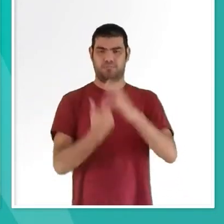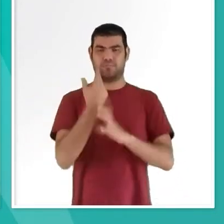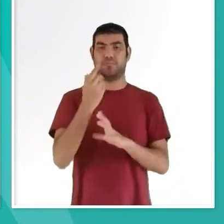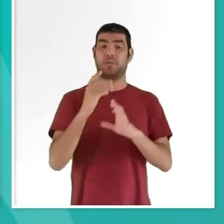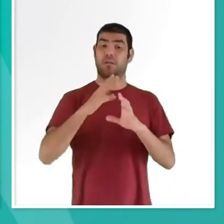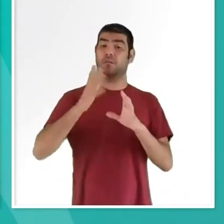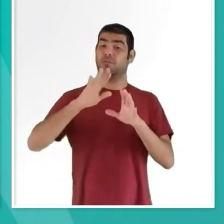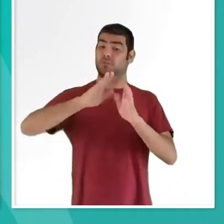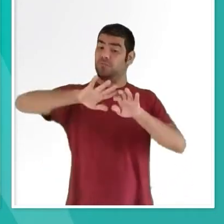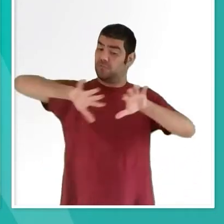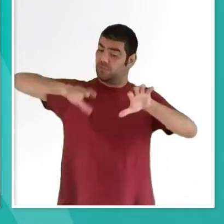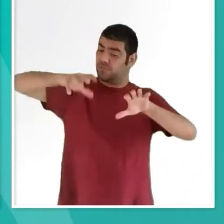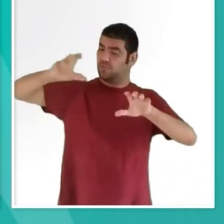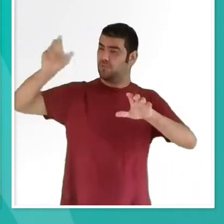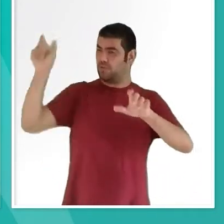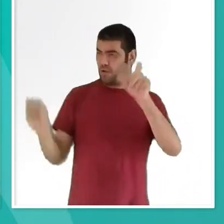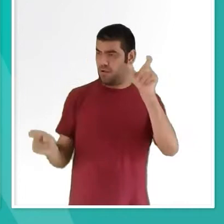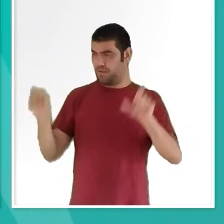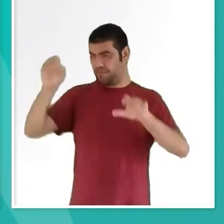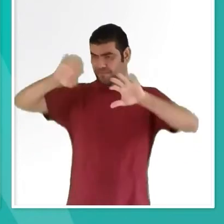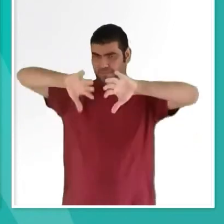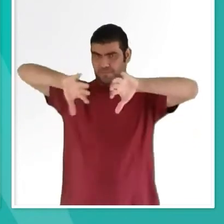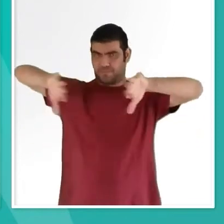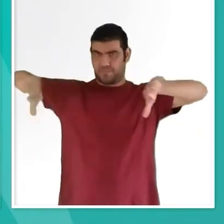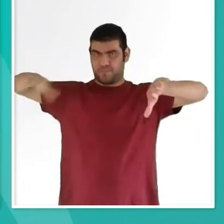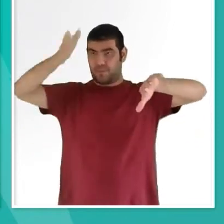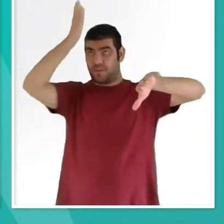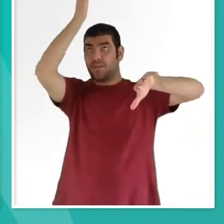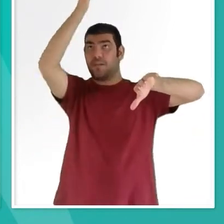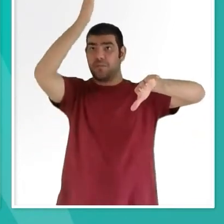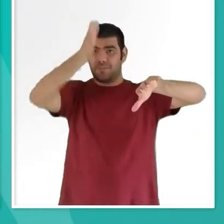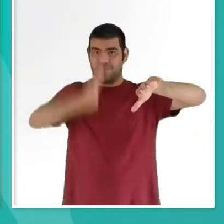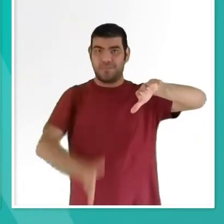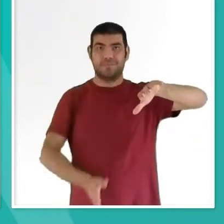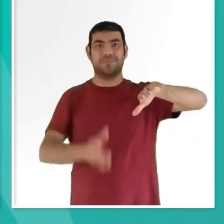toda murada, né? Ela era toda